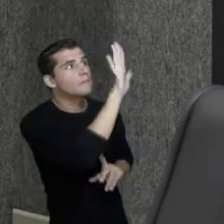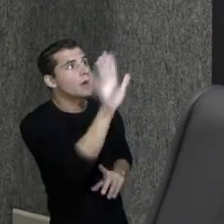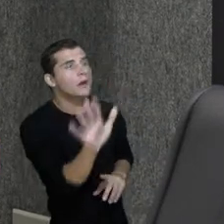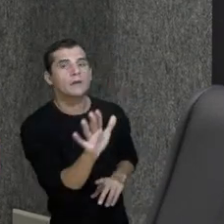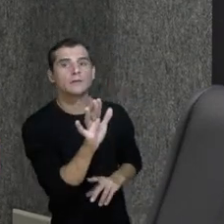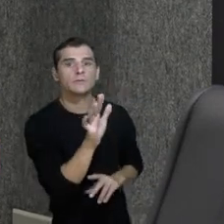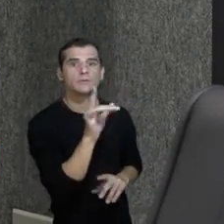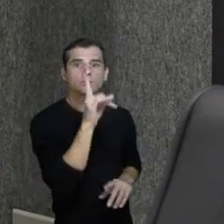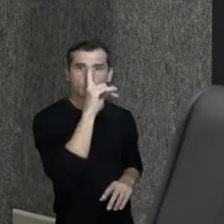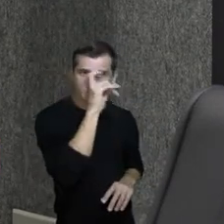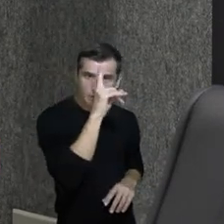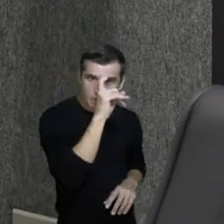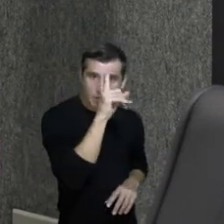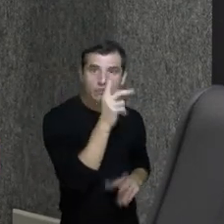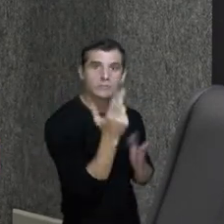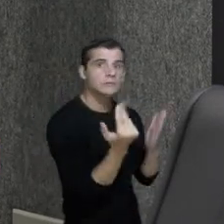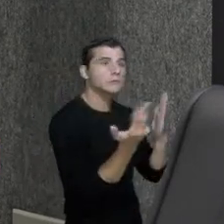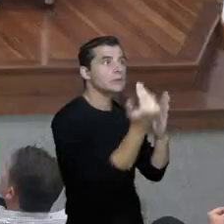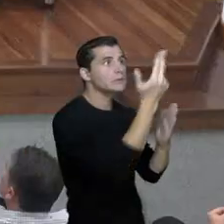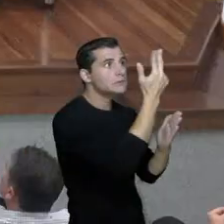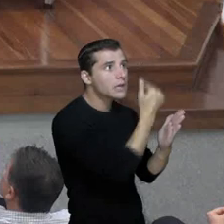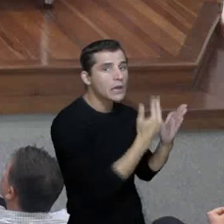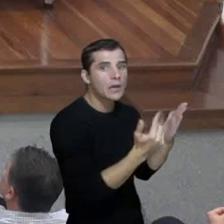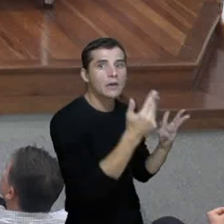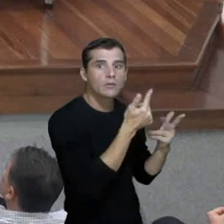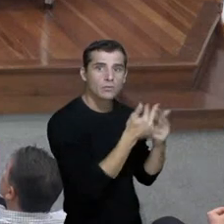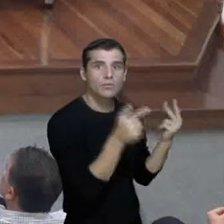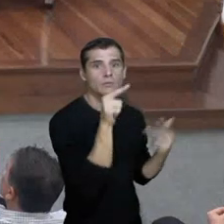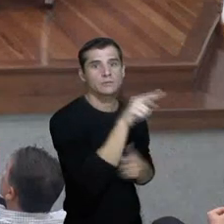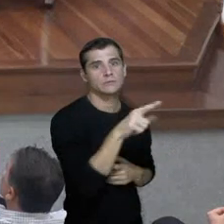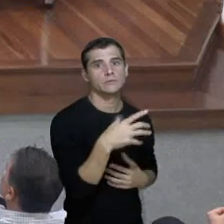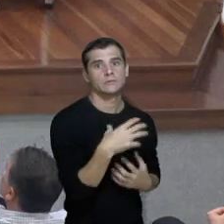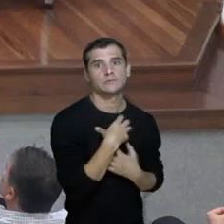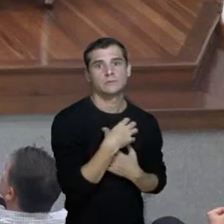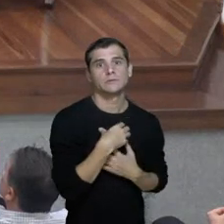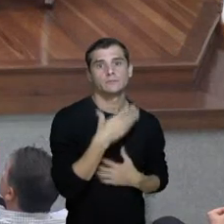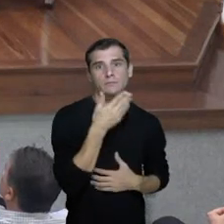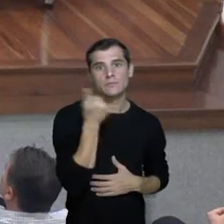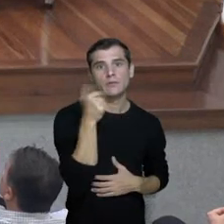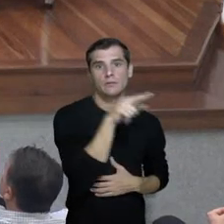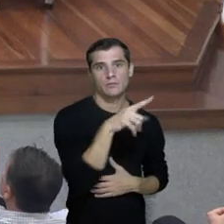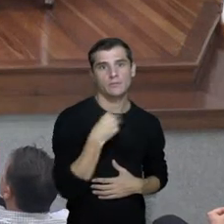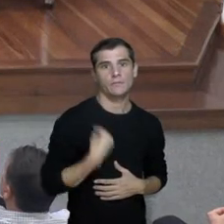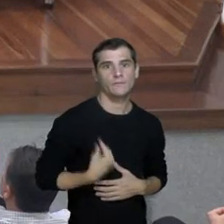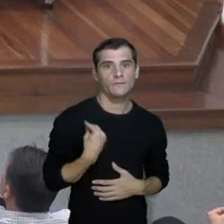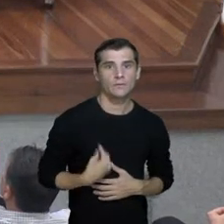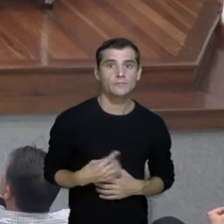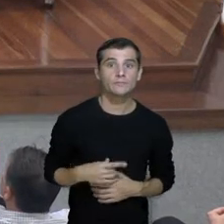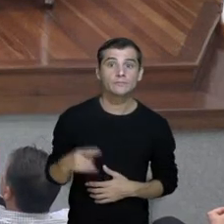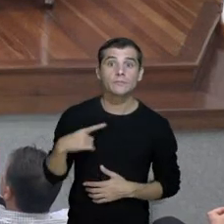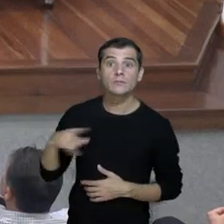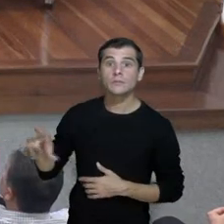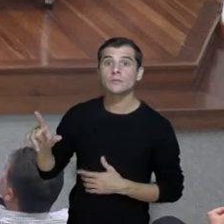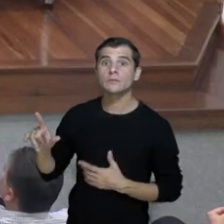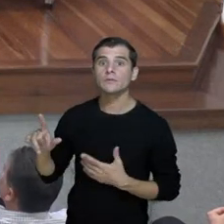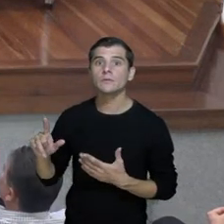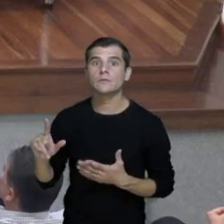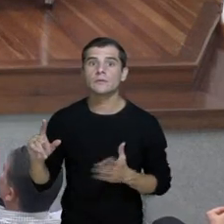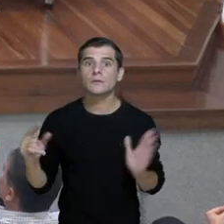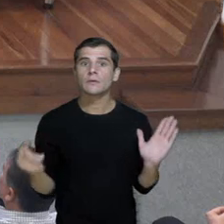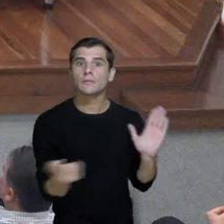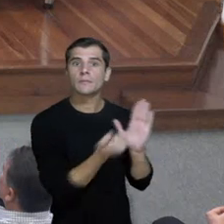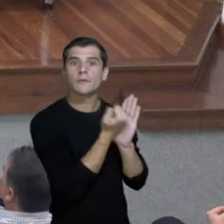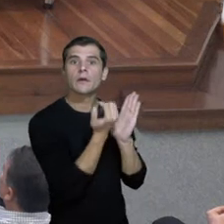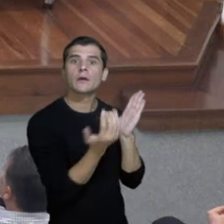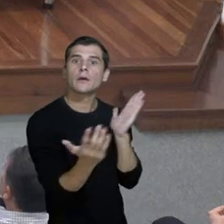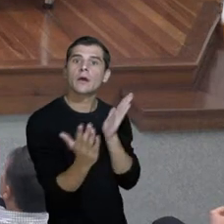num hospital e até vou aqui tem algumas marcas que é isso que eu faço que esse